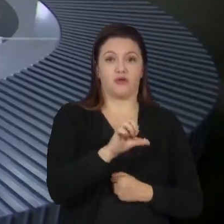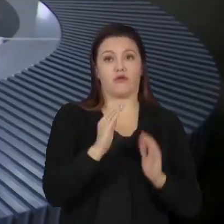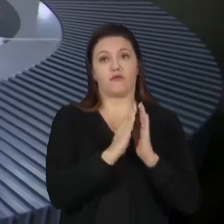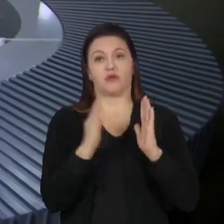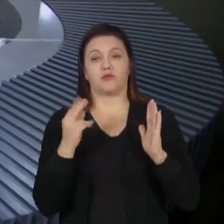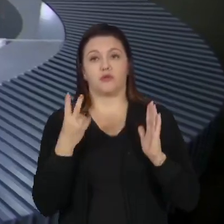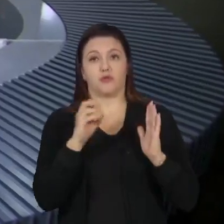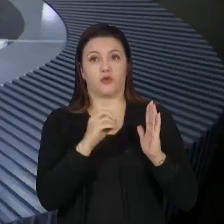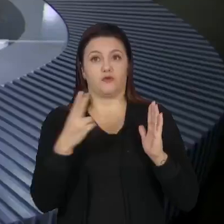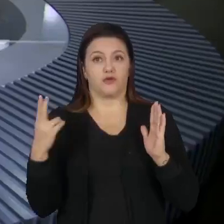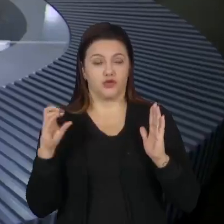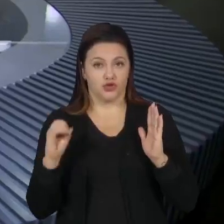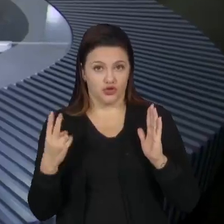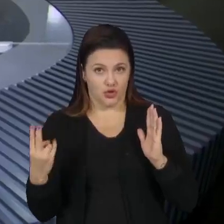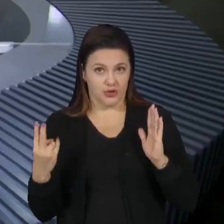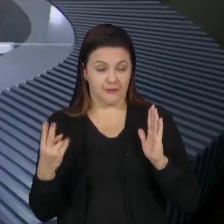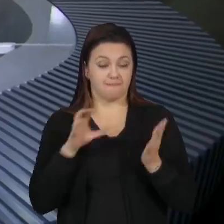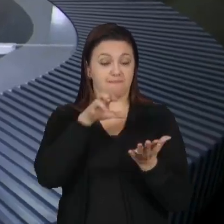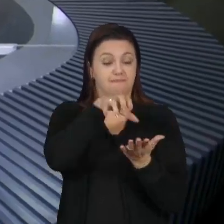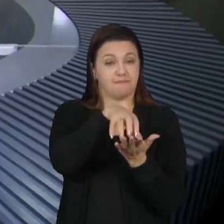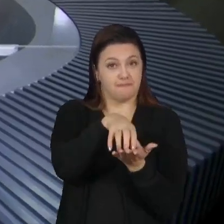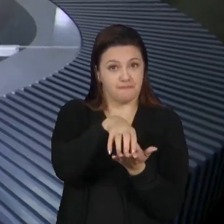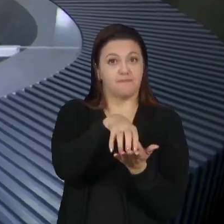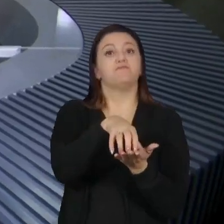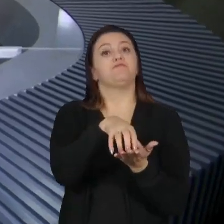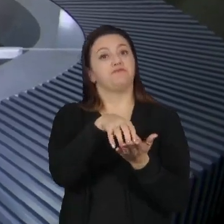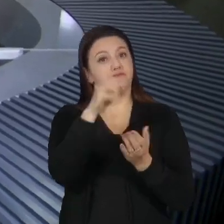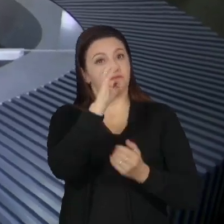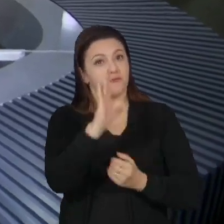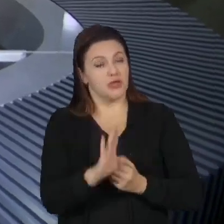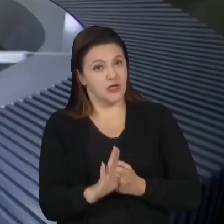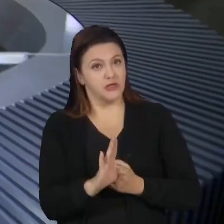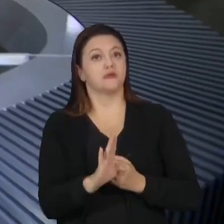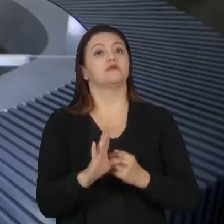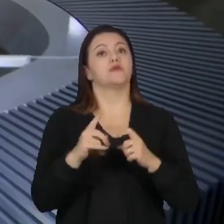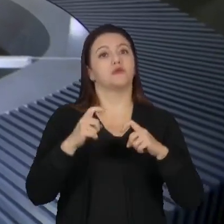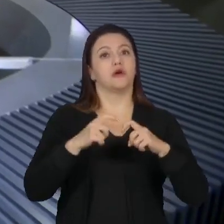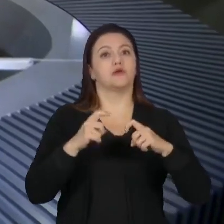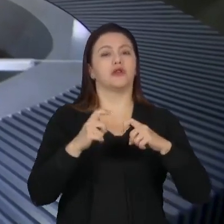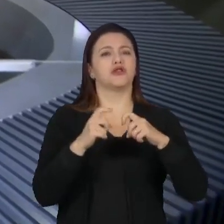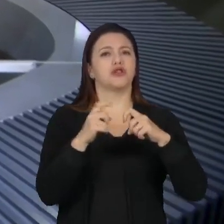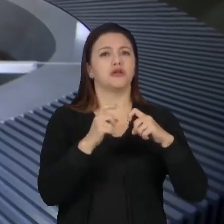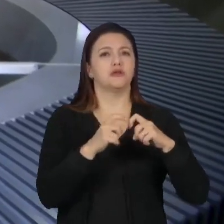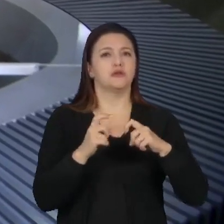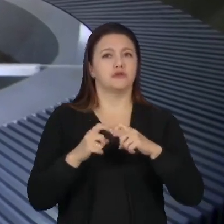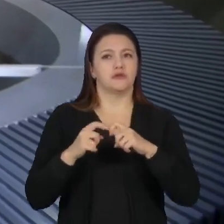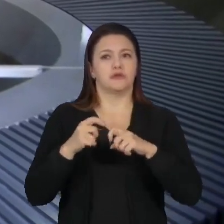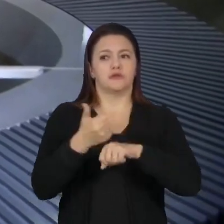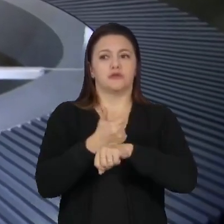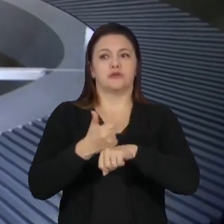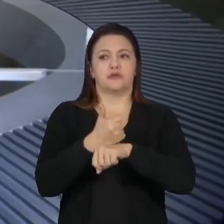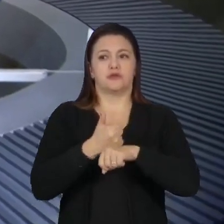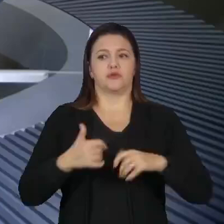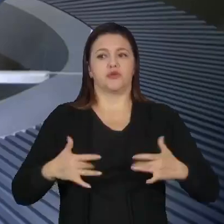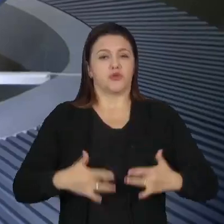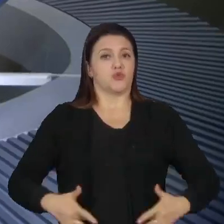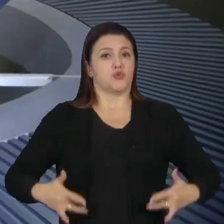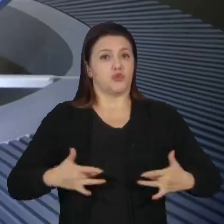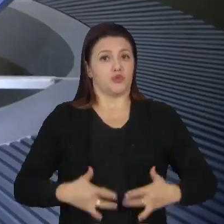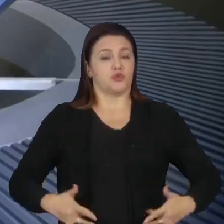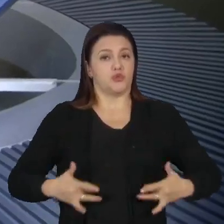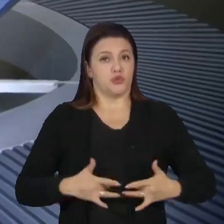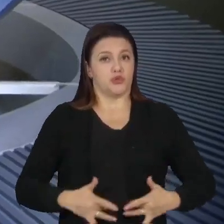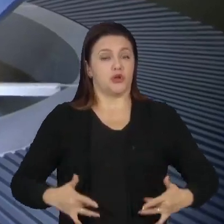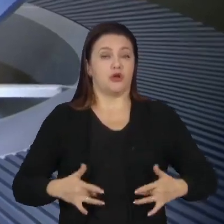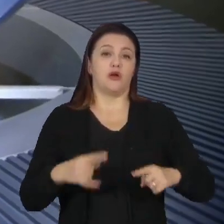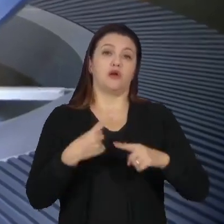Sociedade Brasileira de Urologia aproveita a data para alertar sobre a importância da detecção precoce desse tipo de tumor, quando as chances